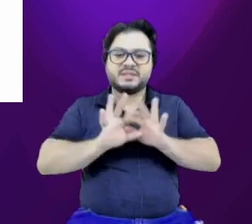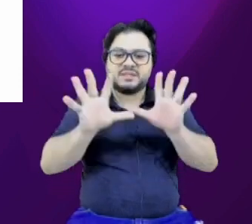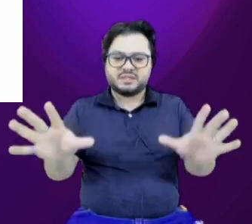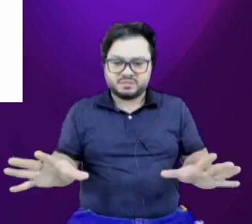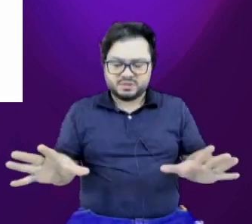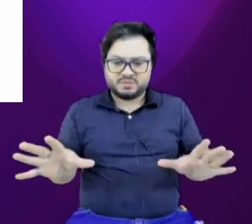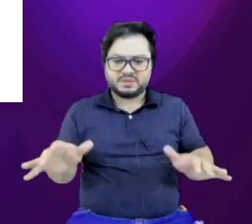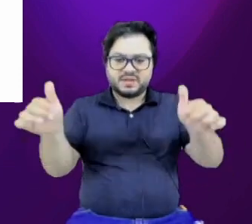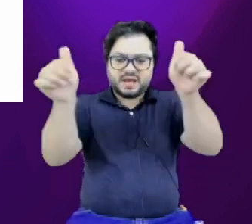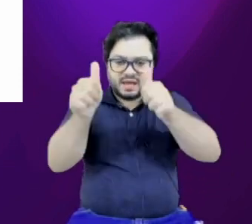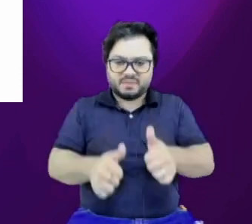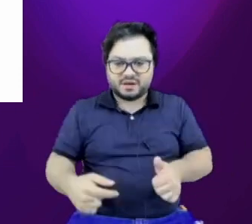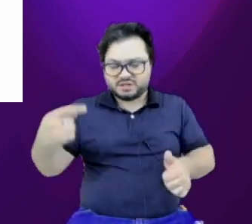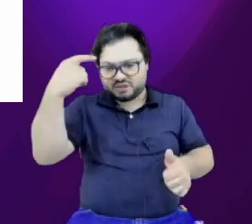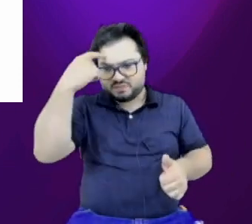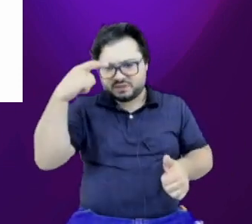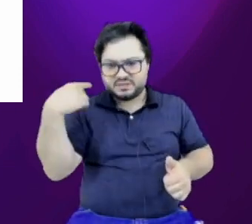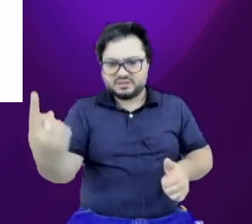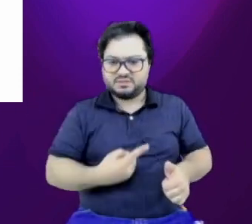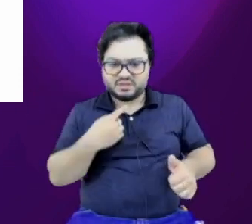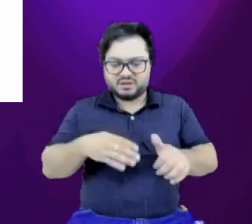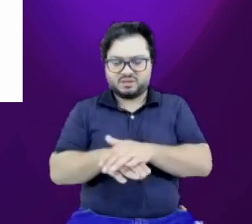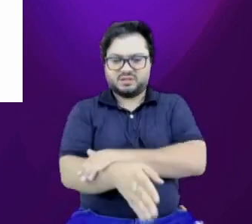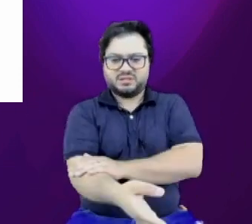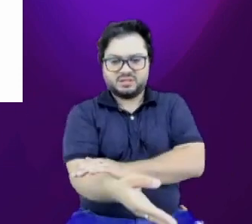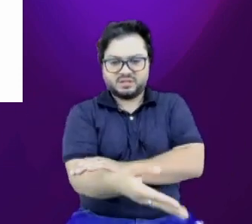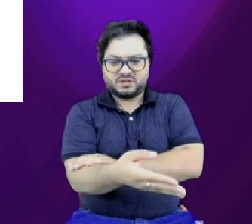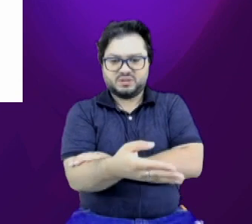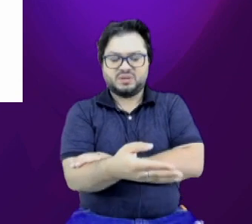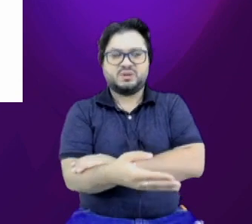essa imagem, pensando na nossa rotina